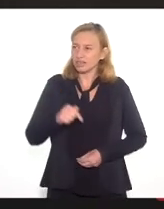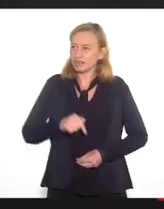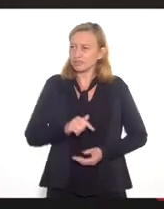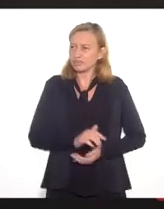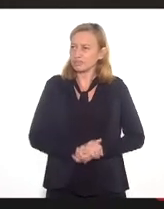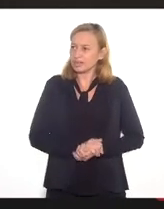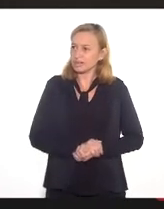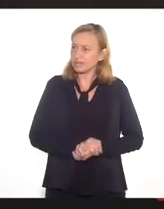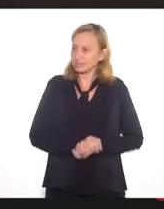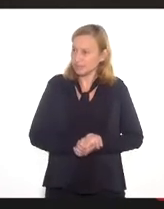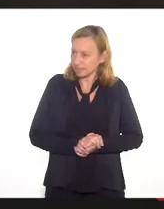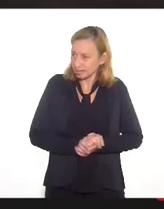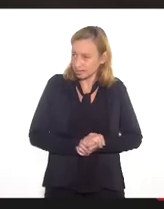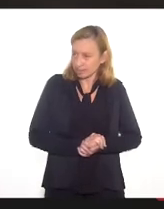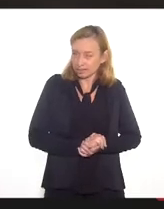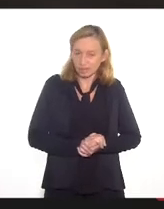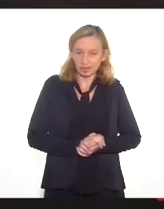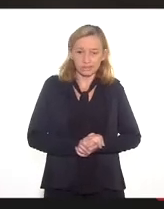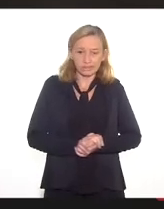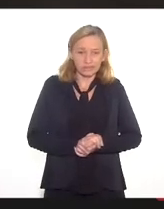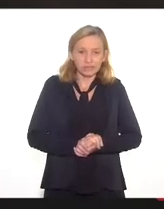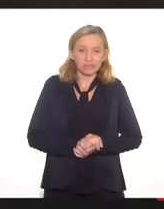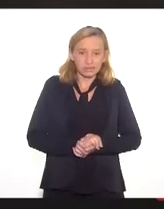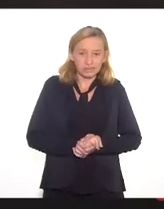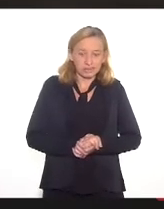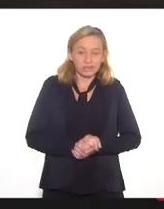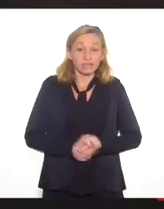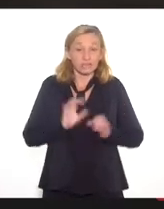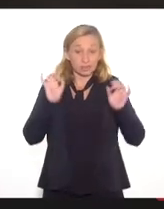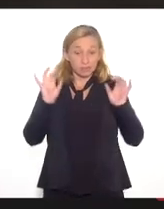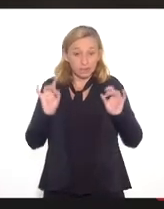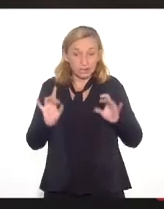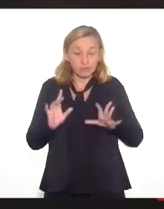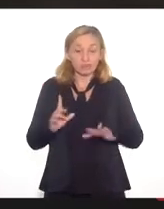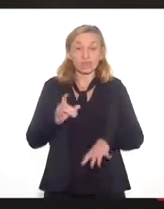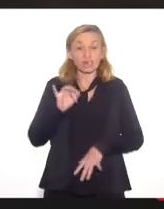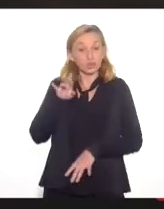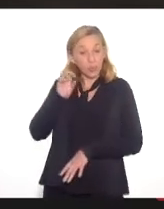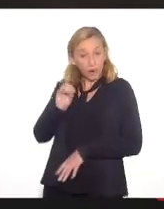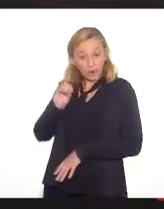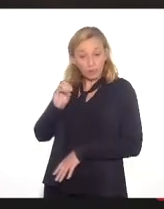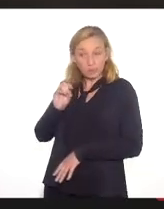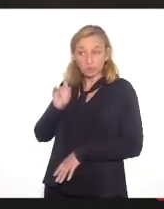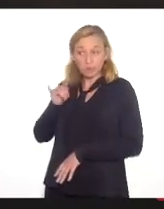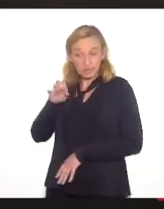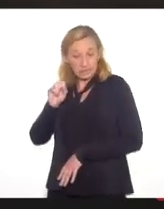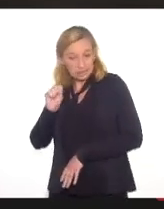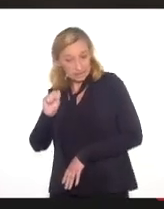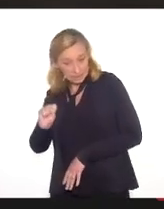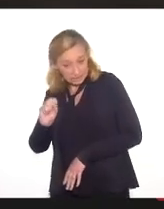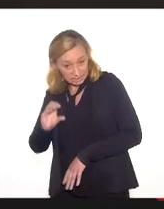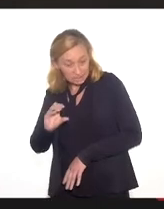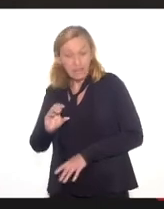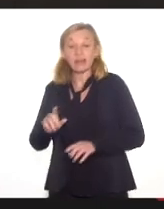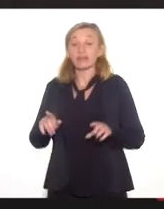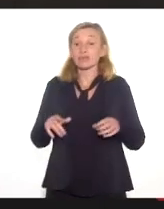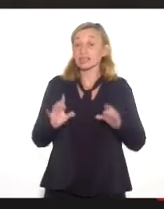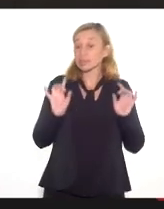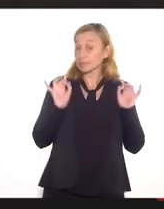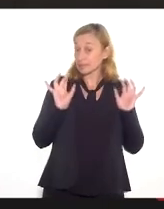gente incrível um abraço especial ao Eduardo Suplicy especialmente pela